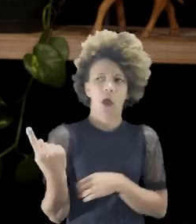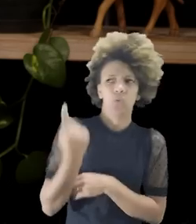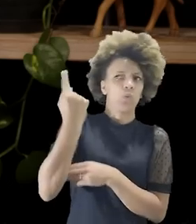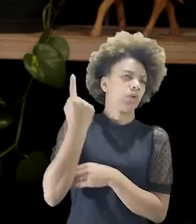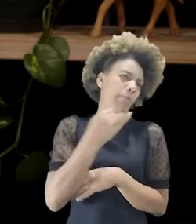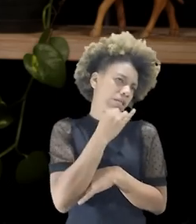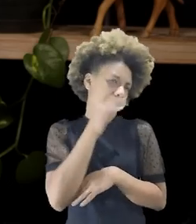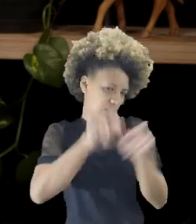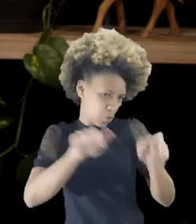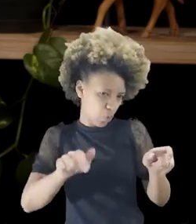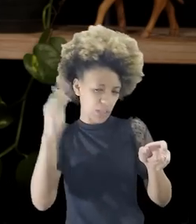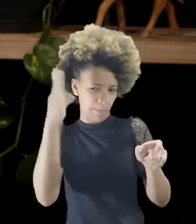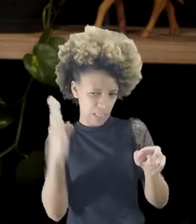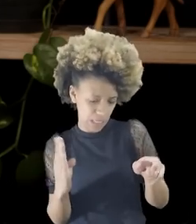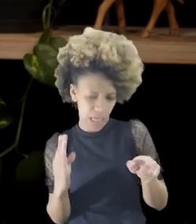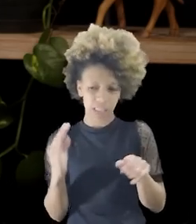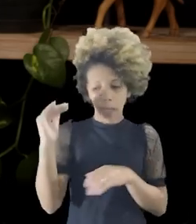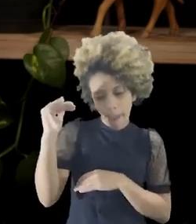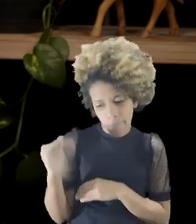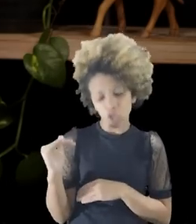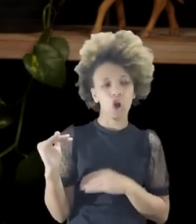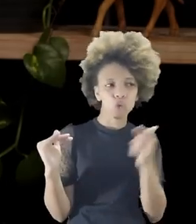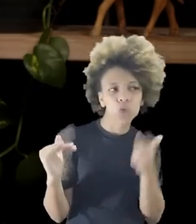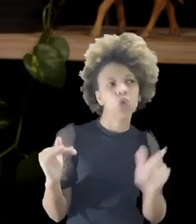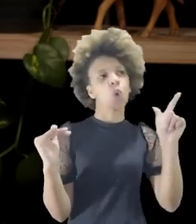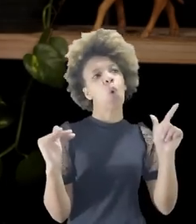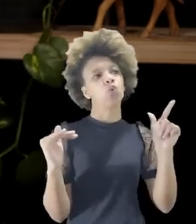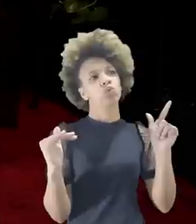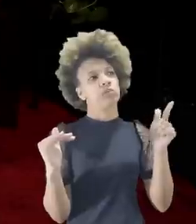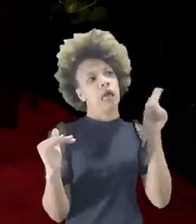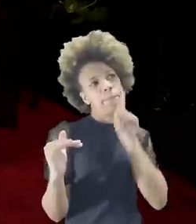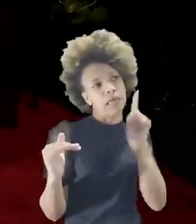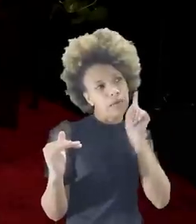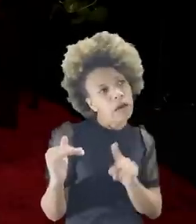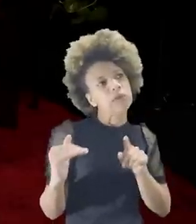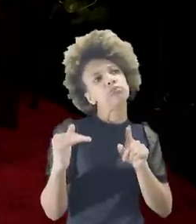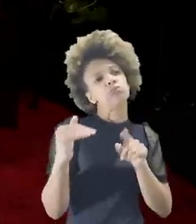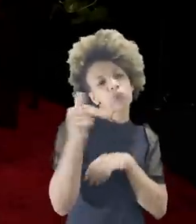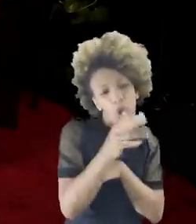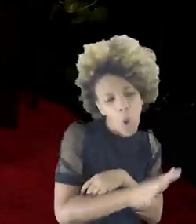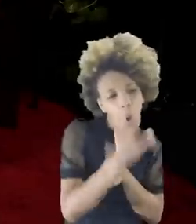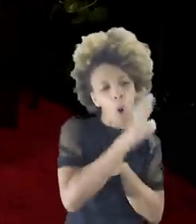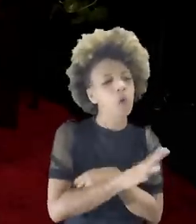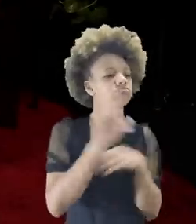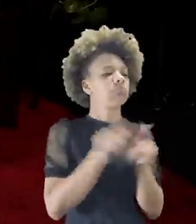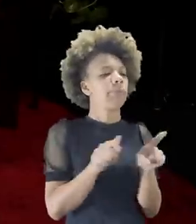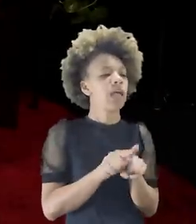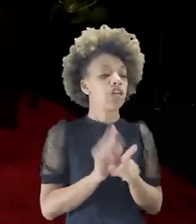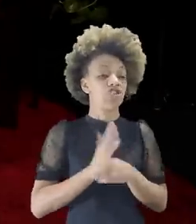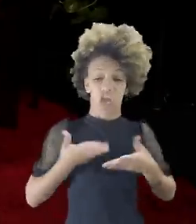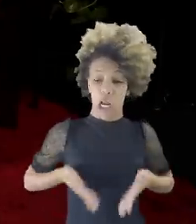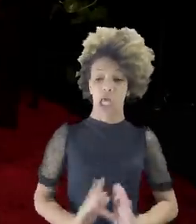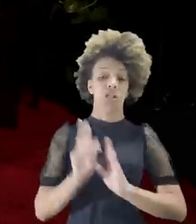sei lá o brasileiro ele é menos alto do que outros países nórdicos Sei lá o americano que já nasce com um cara vitamina